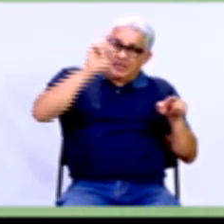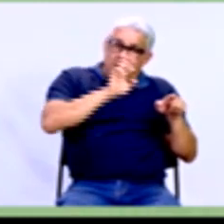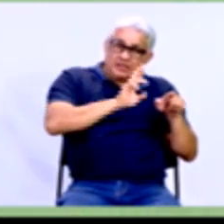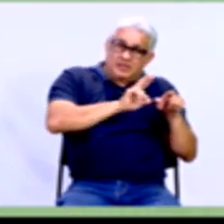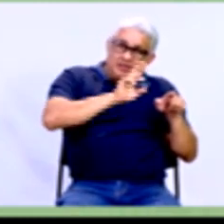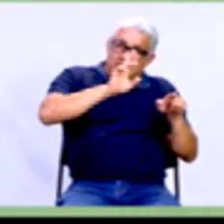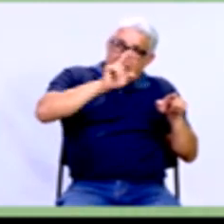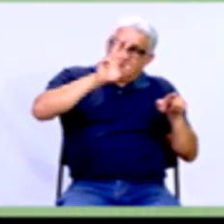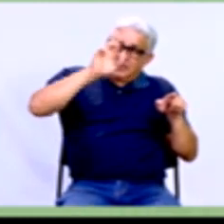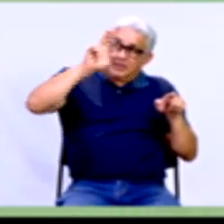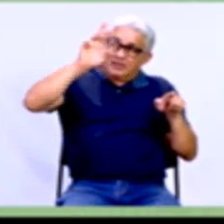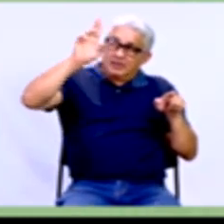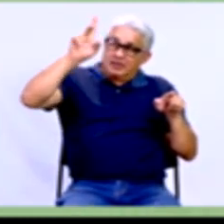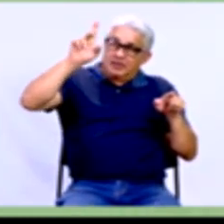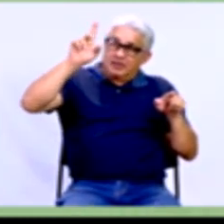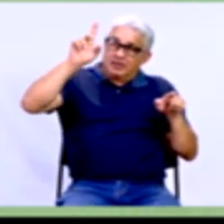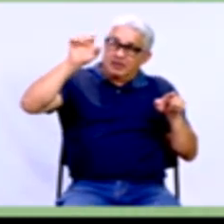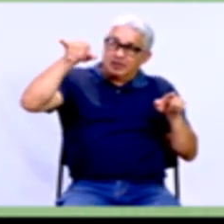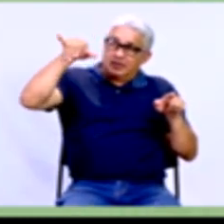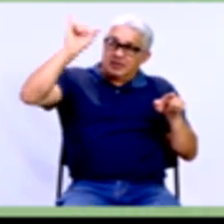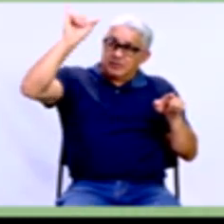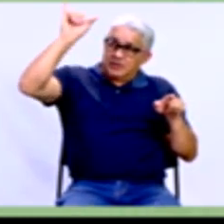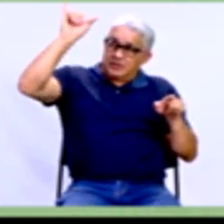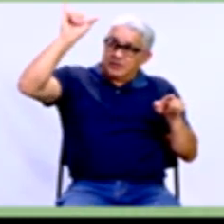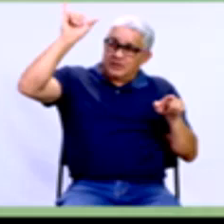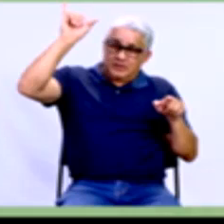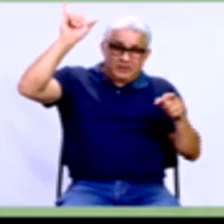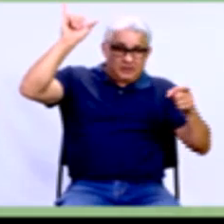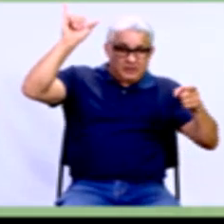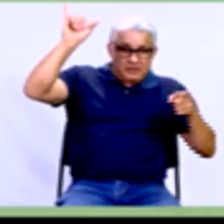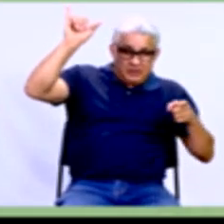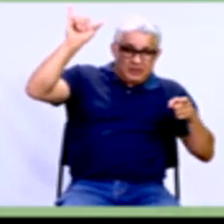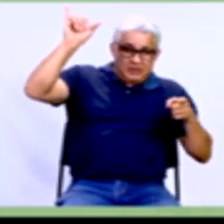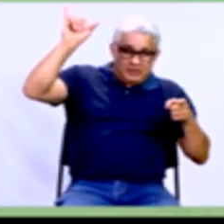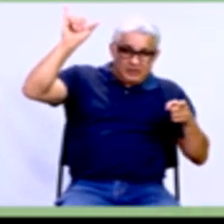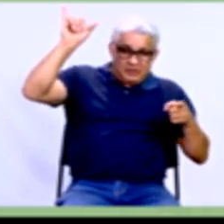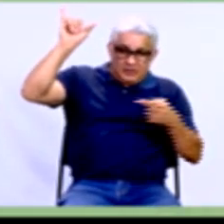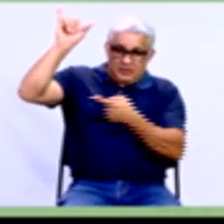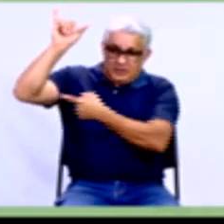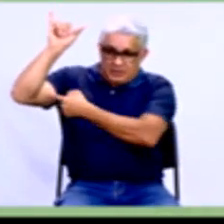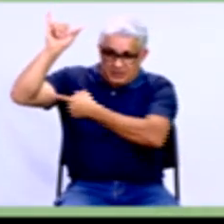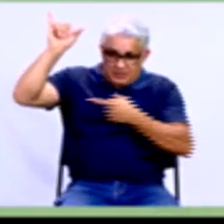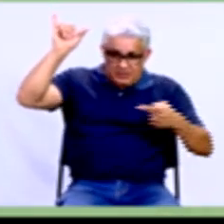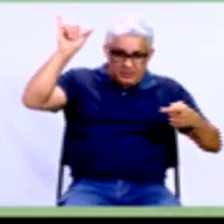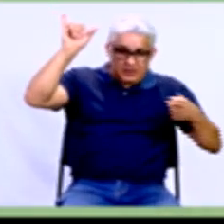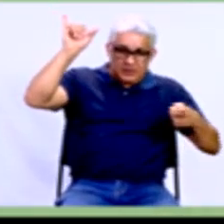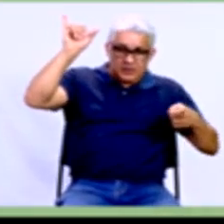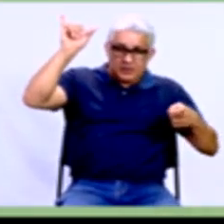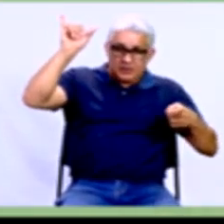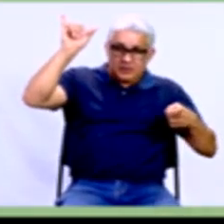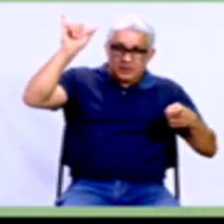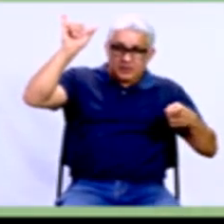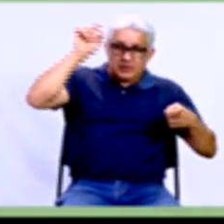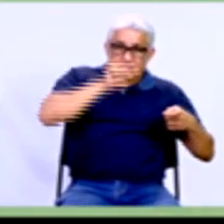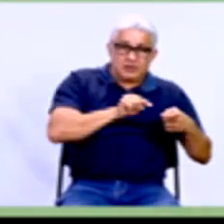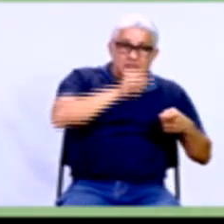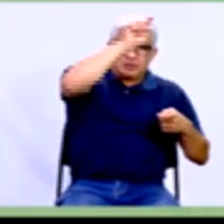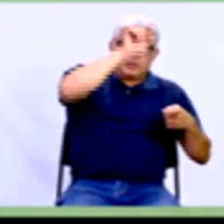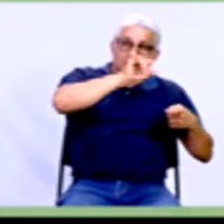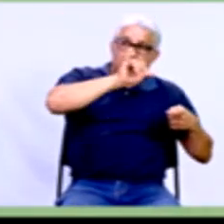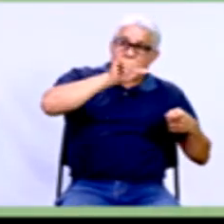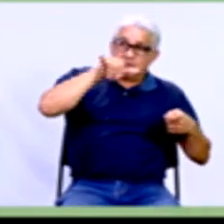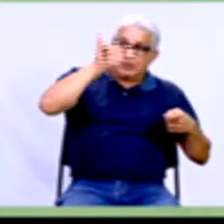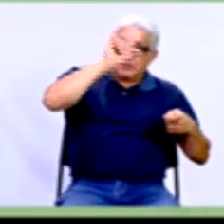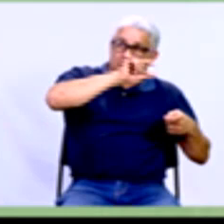valor Y previsto para um dado valor X na linha. Essas diferenças são chamadas de resíduos e podem